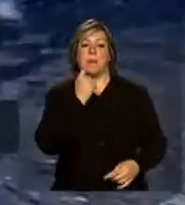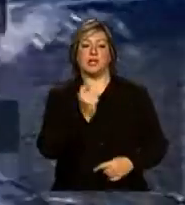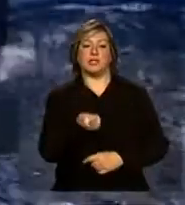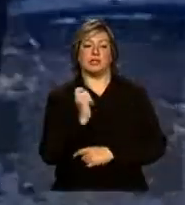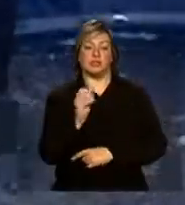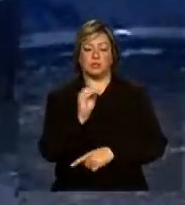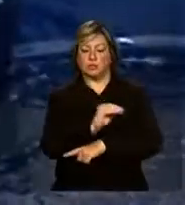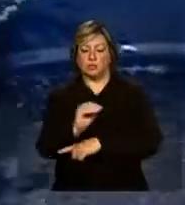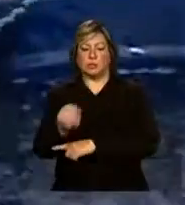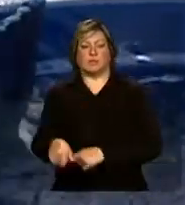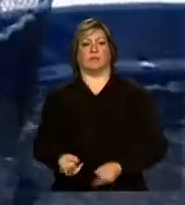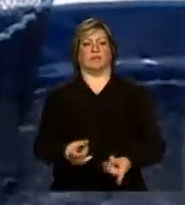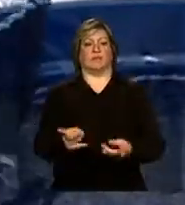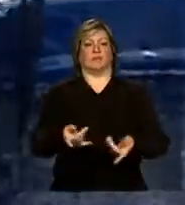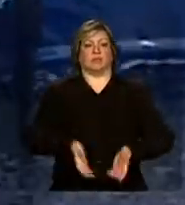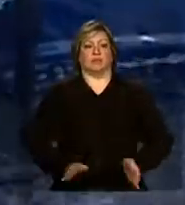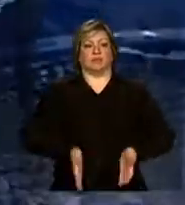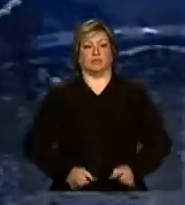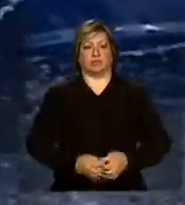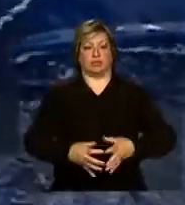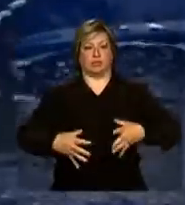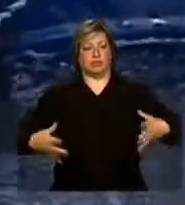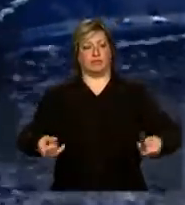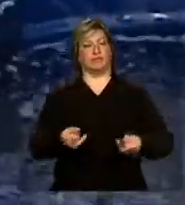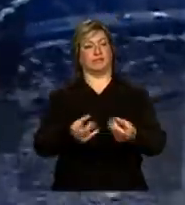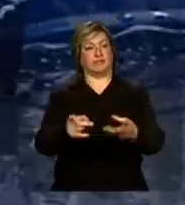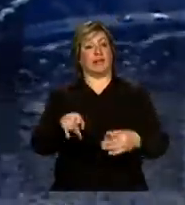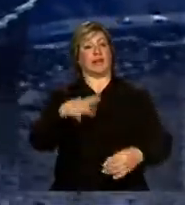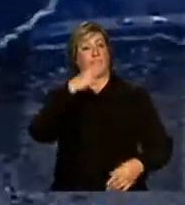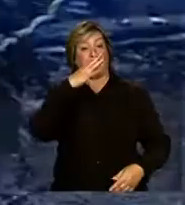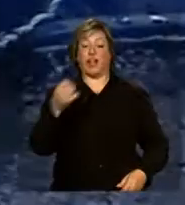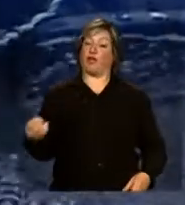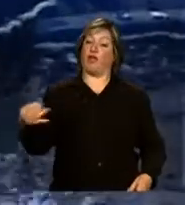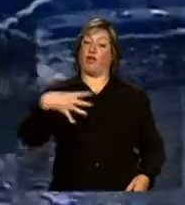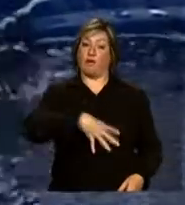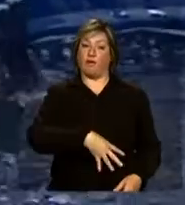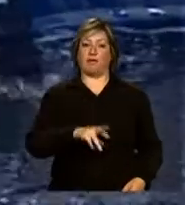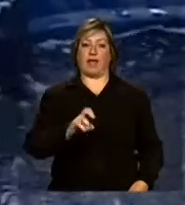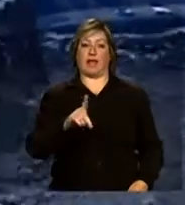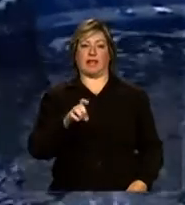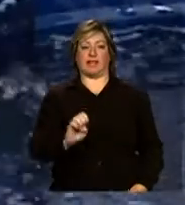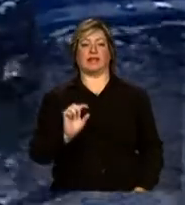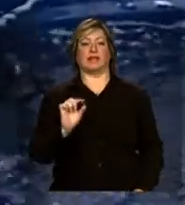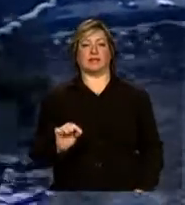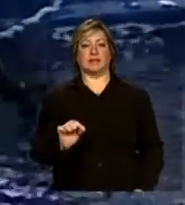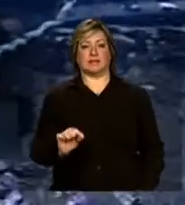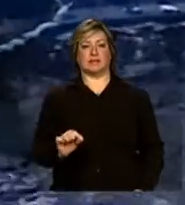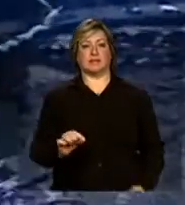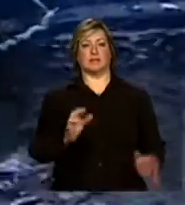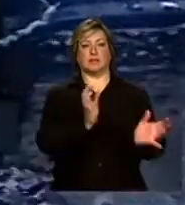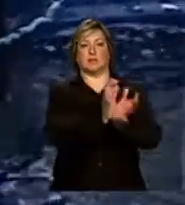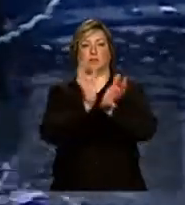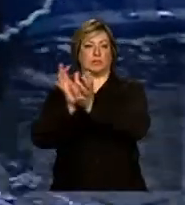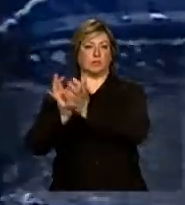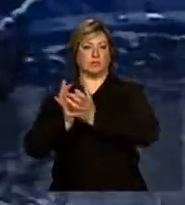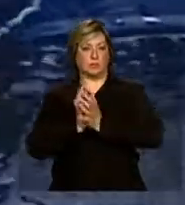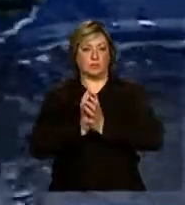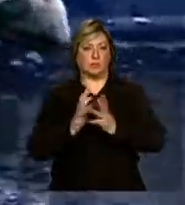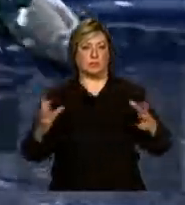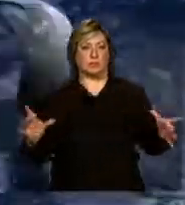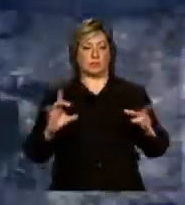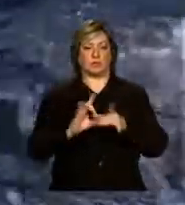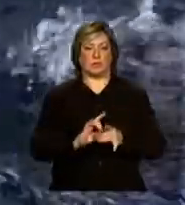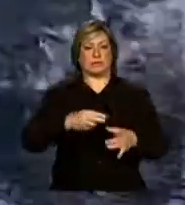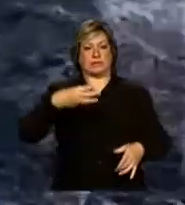e essa é uma forma inusitada de trabalhar é uma rede de entidades associativas do